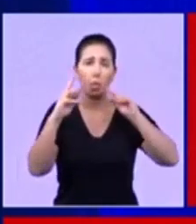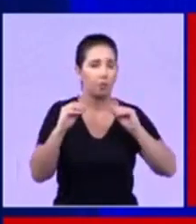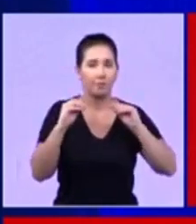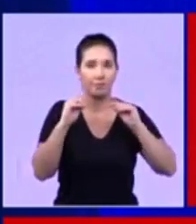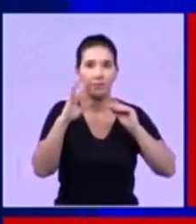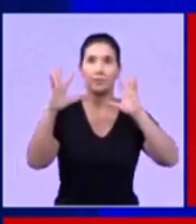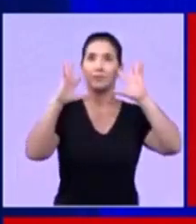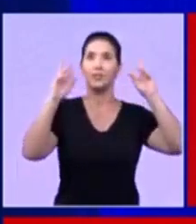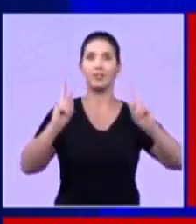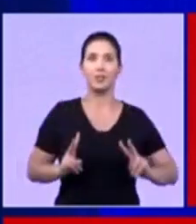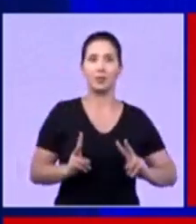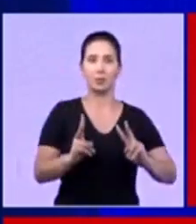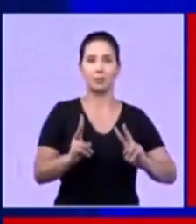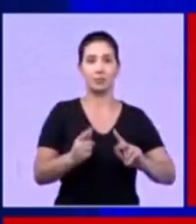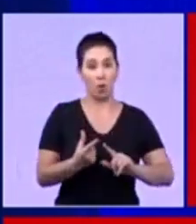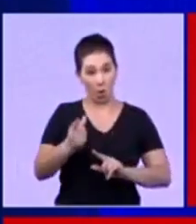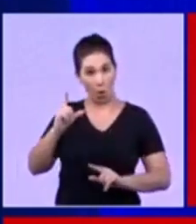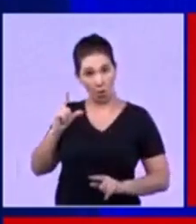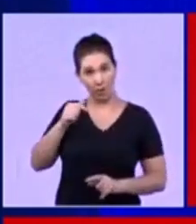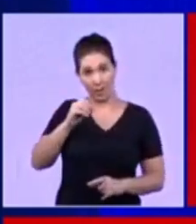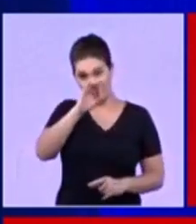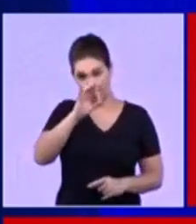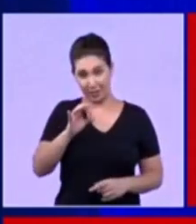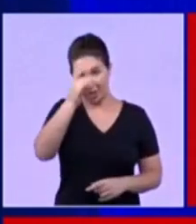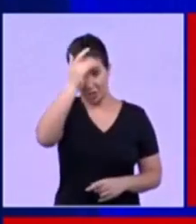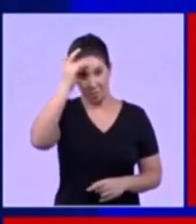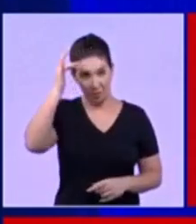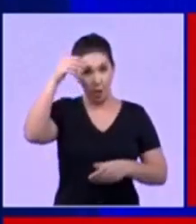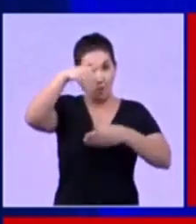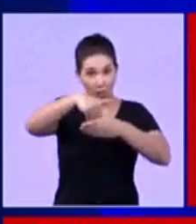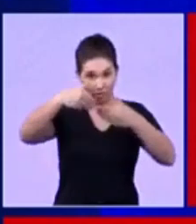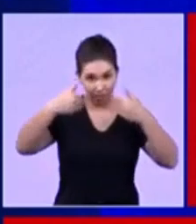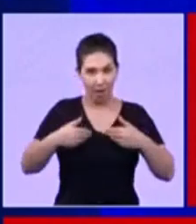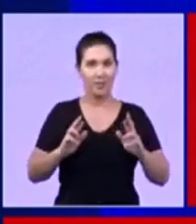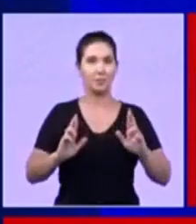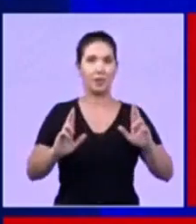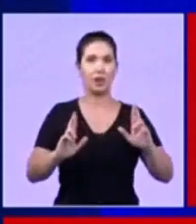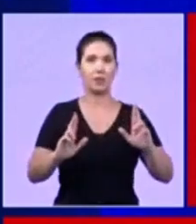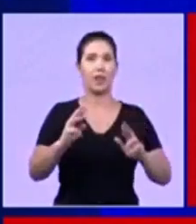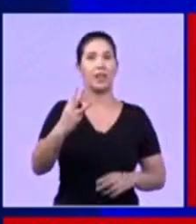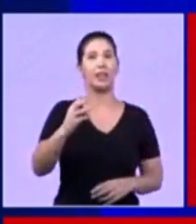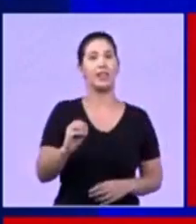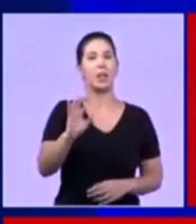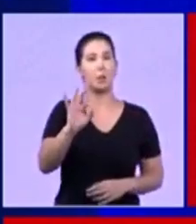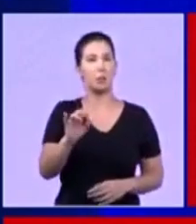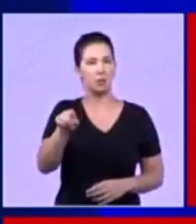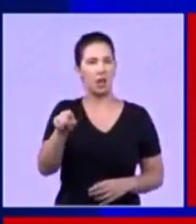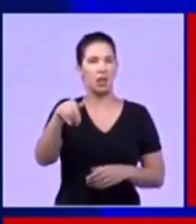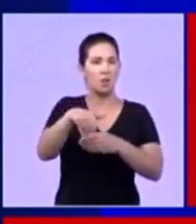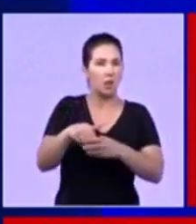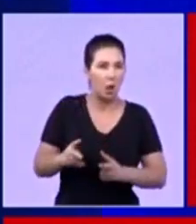por cento da cidade de São Paulo ontem votou pela mudança mesmo os que não votaram em apenas trinta por cento votaram pela continuidade